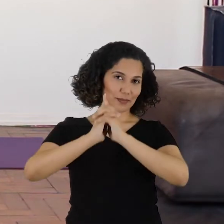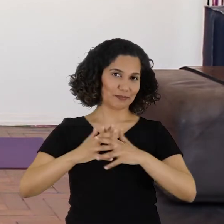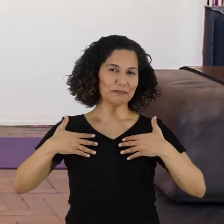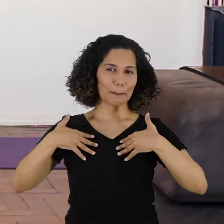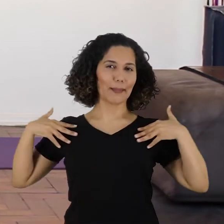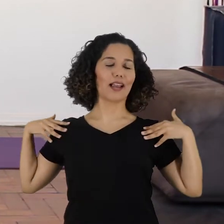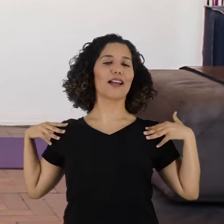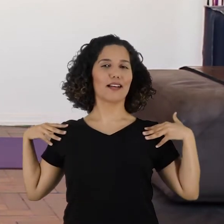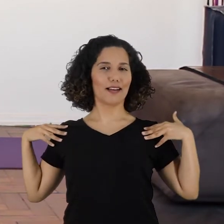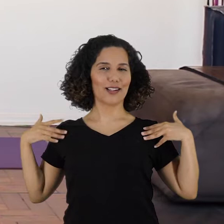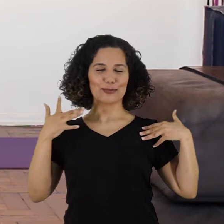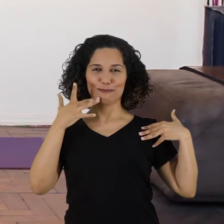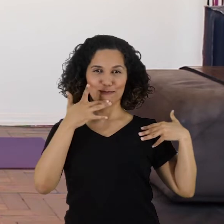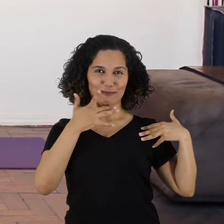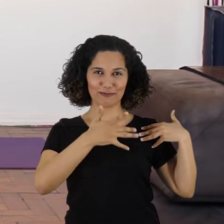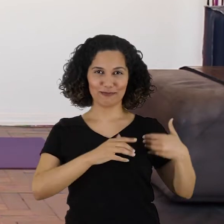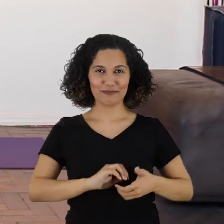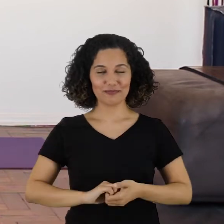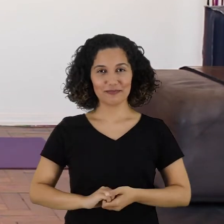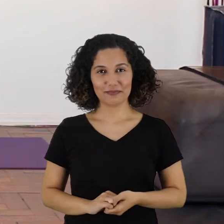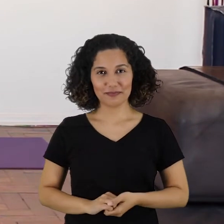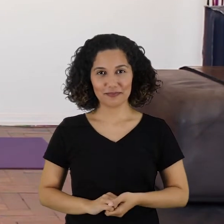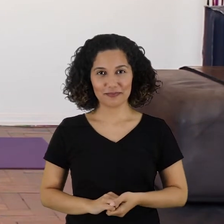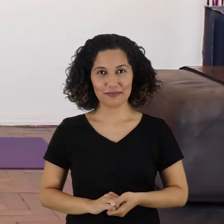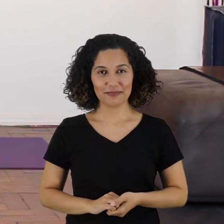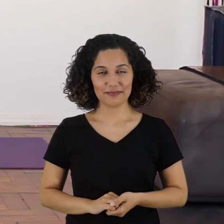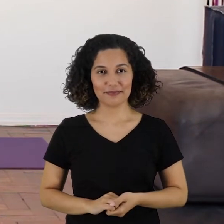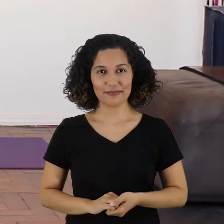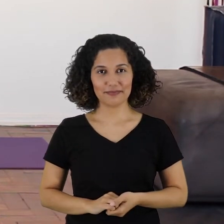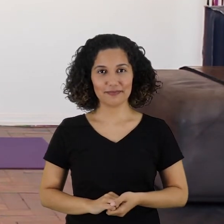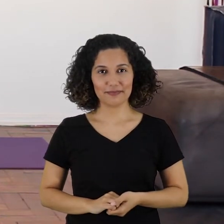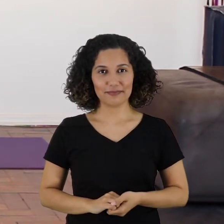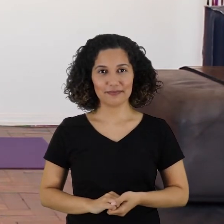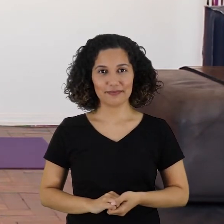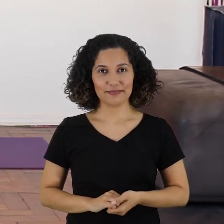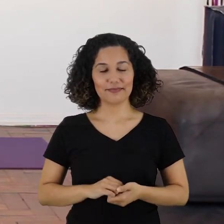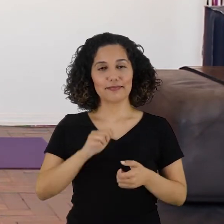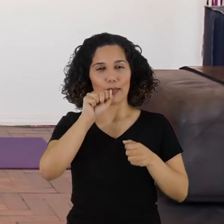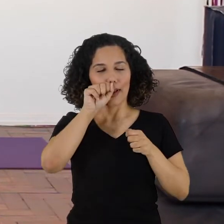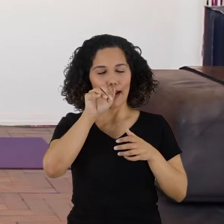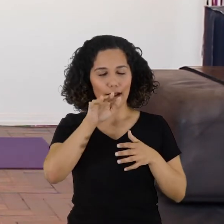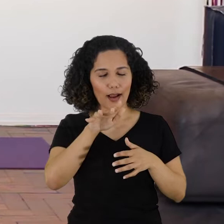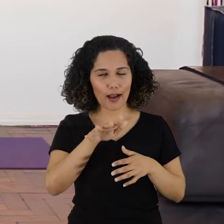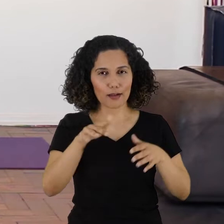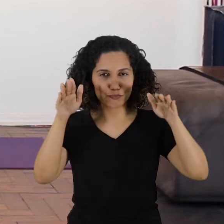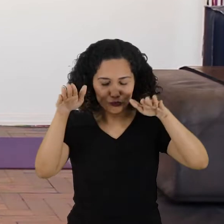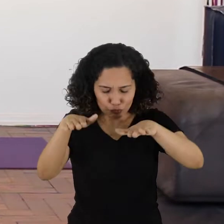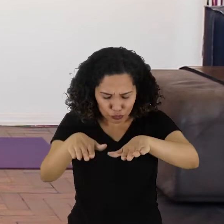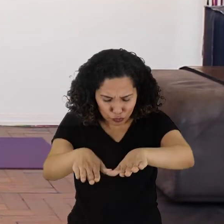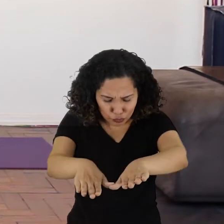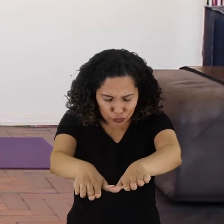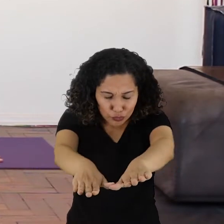cima. Abre o peito aqui bem gostoso. Olha para cima. E aí, a gente vai expirar, vai descer